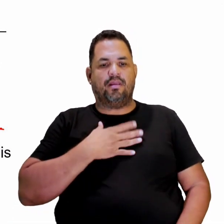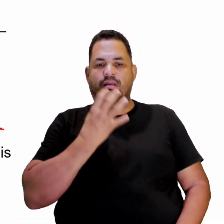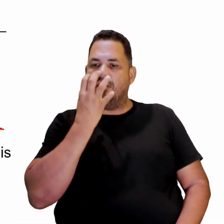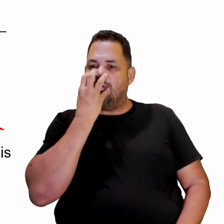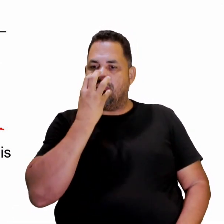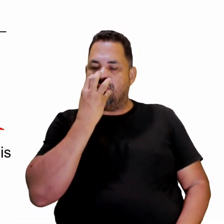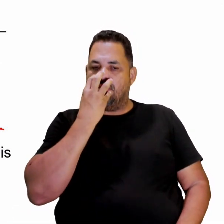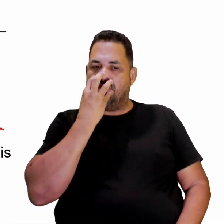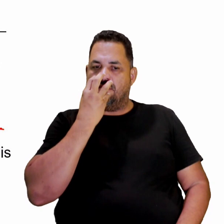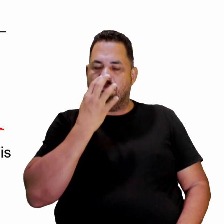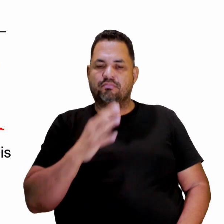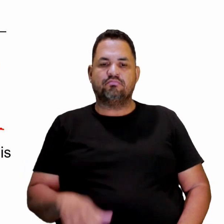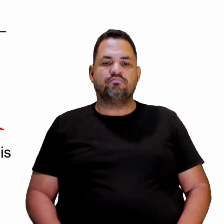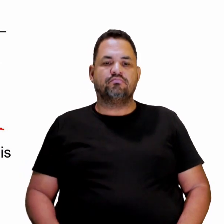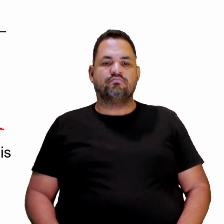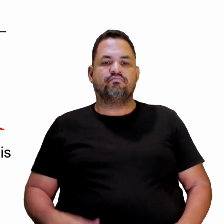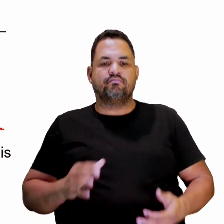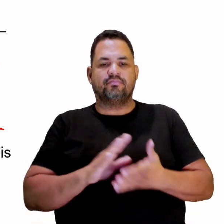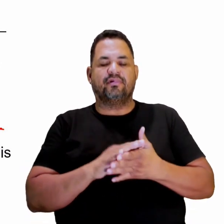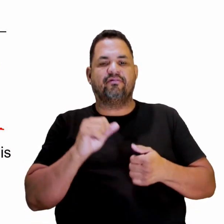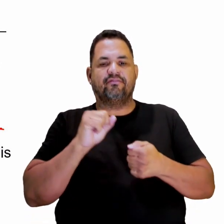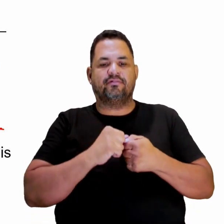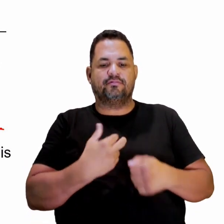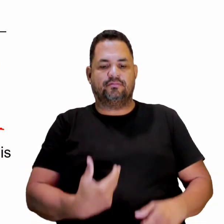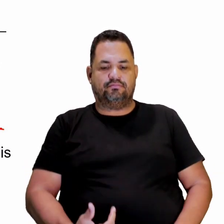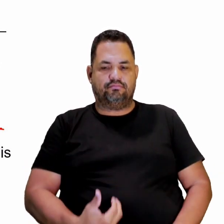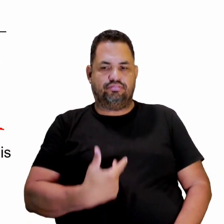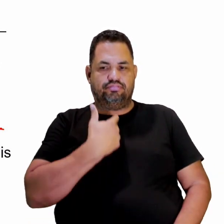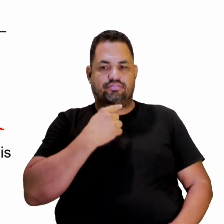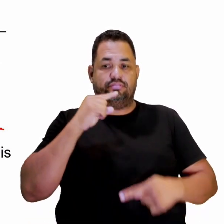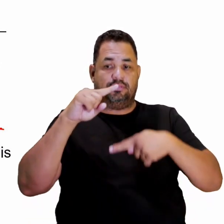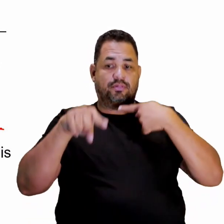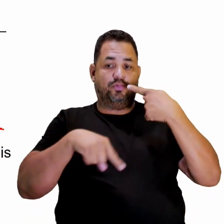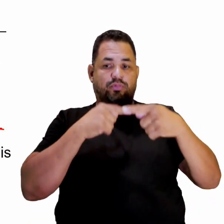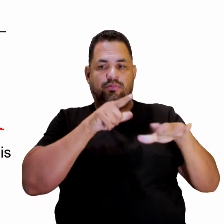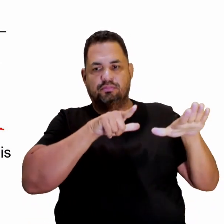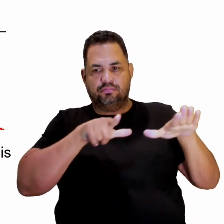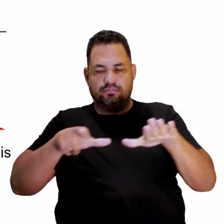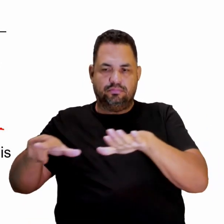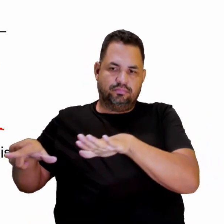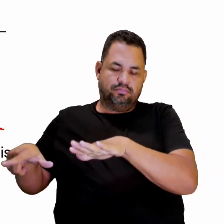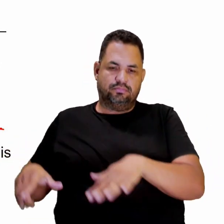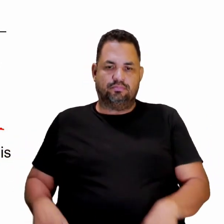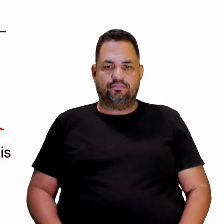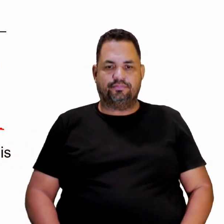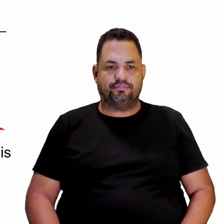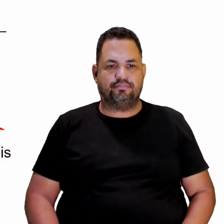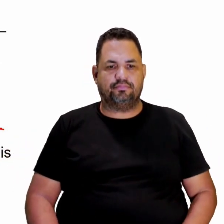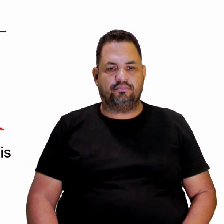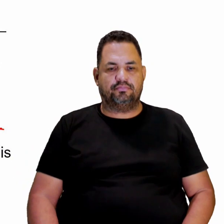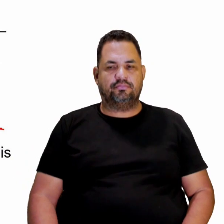cachorro passará por uma cirurgia semana que vem. The teacher,